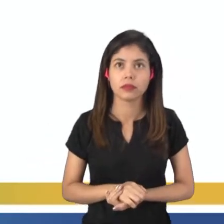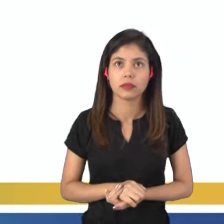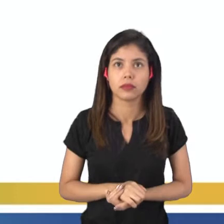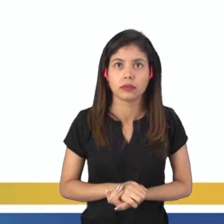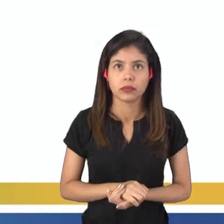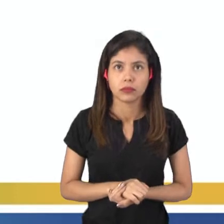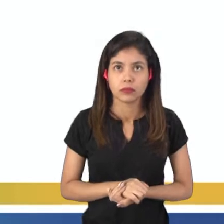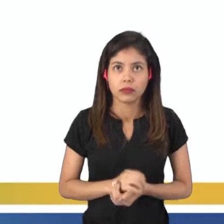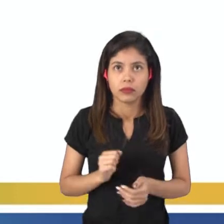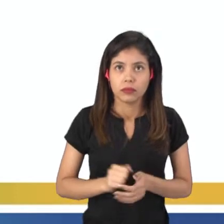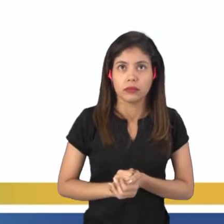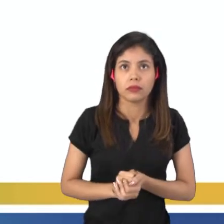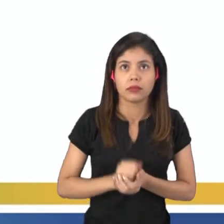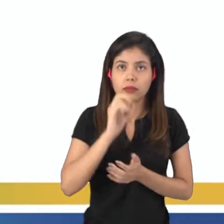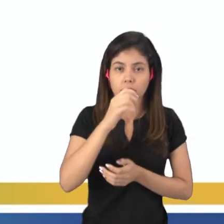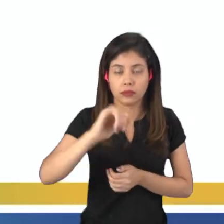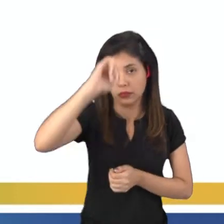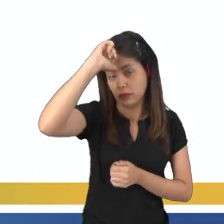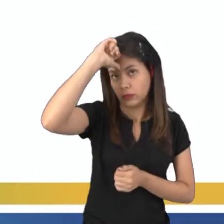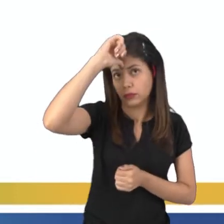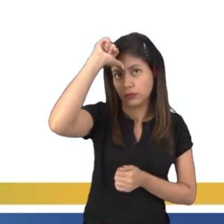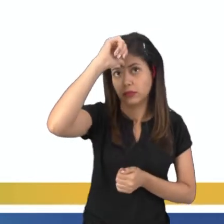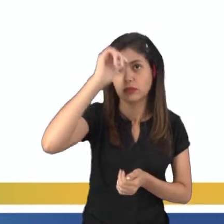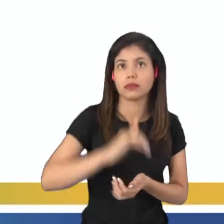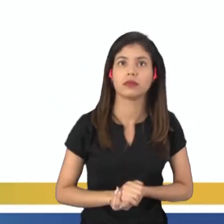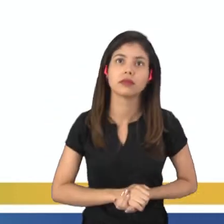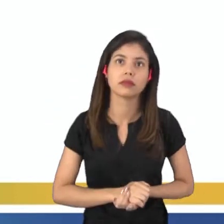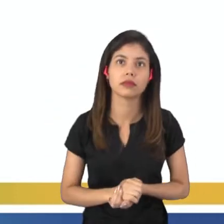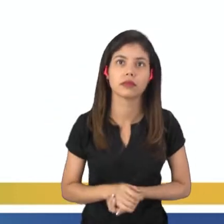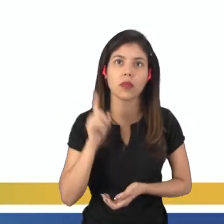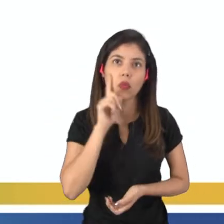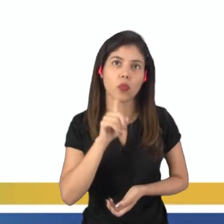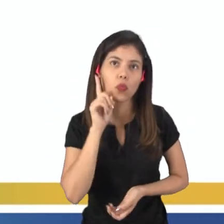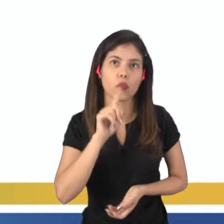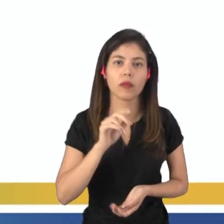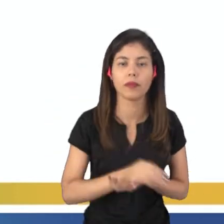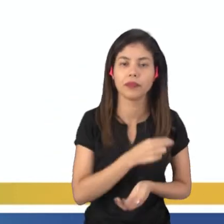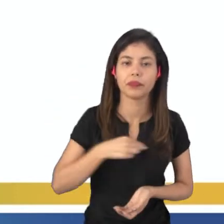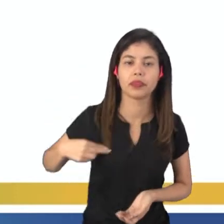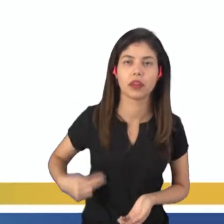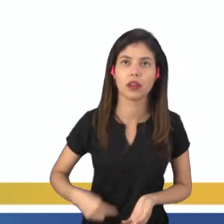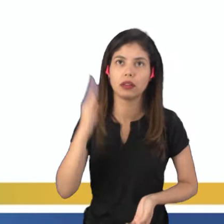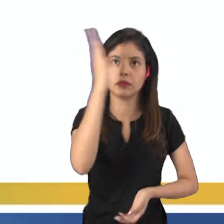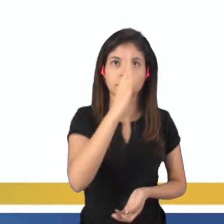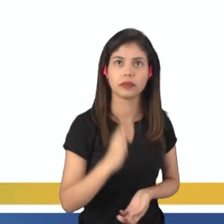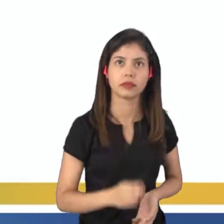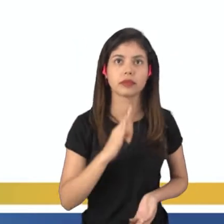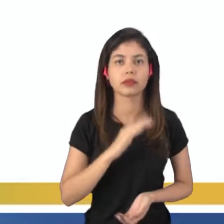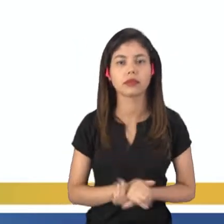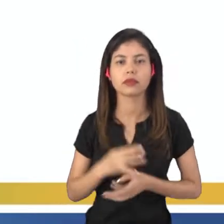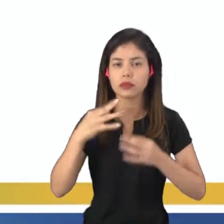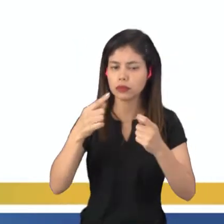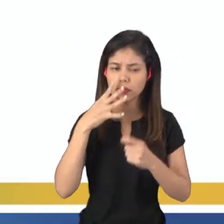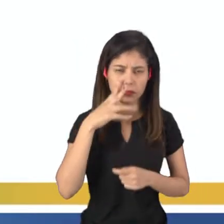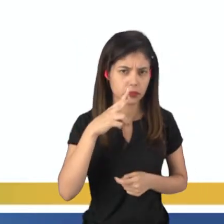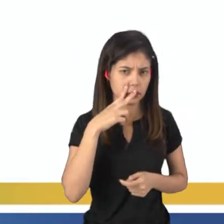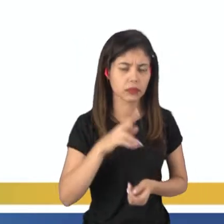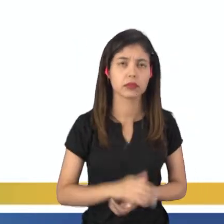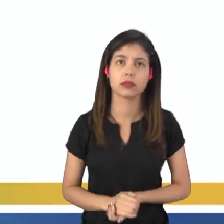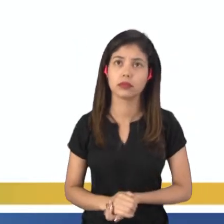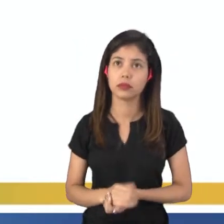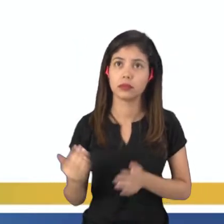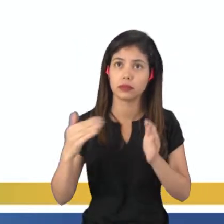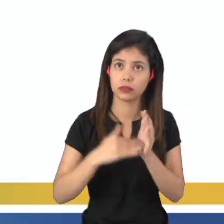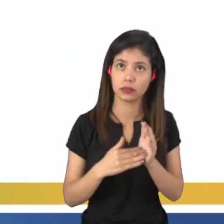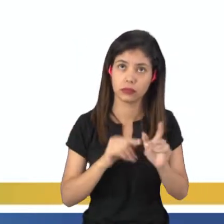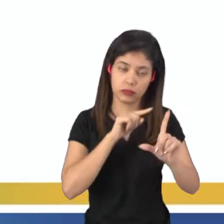população em milhões de habitantes da Índia, da China, dos Estados Unidos, da Indonésia, do Brasil, né? Você consegue observar até